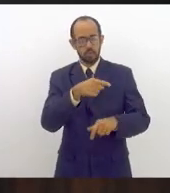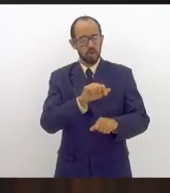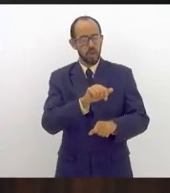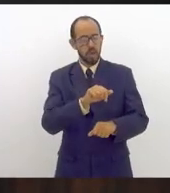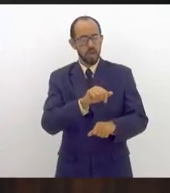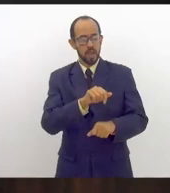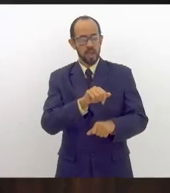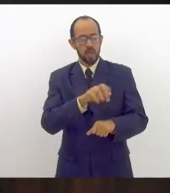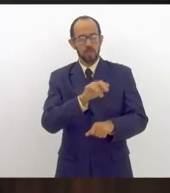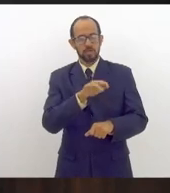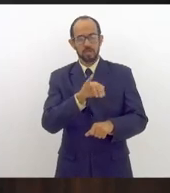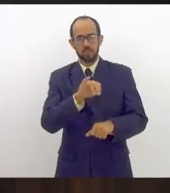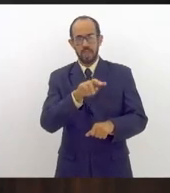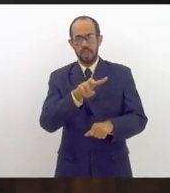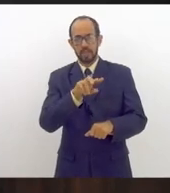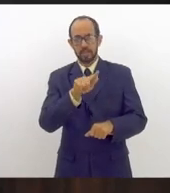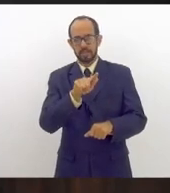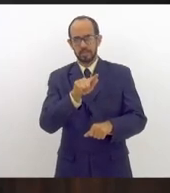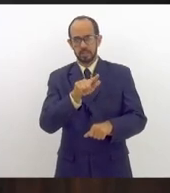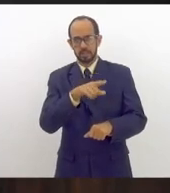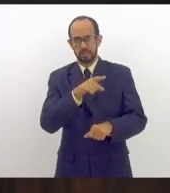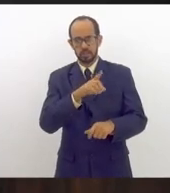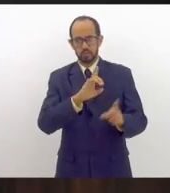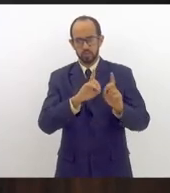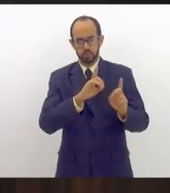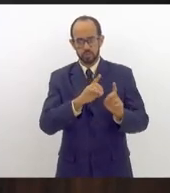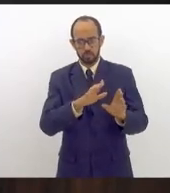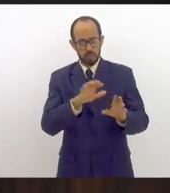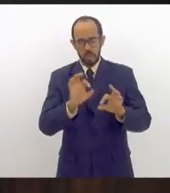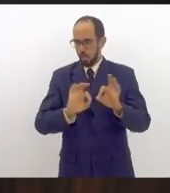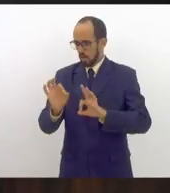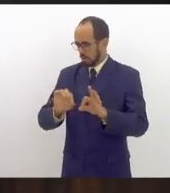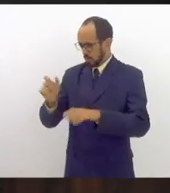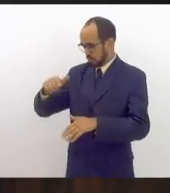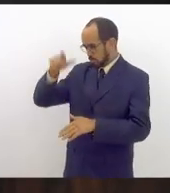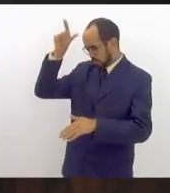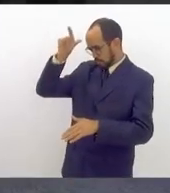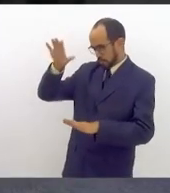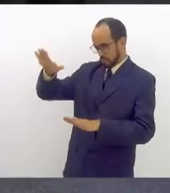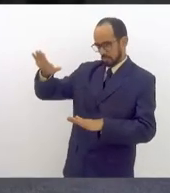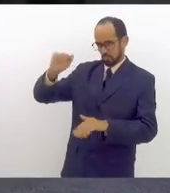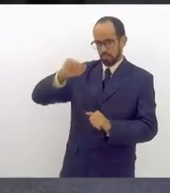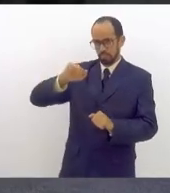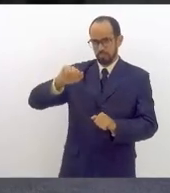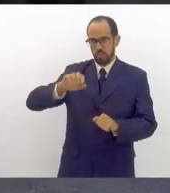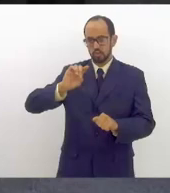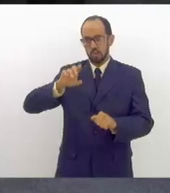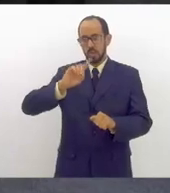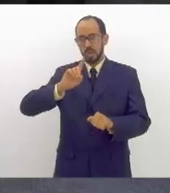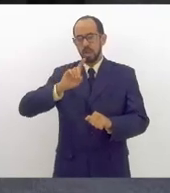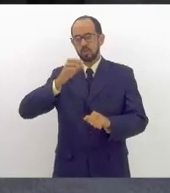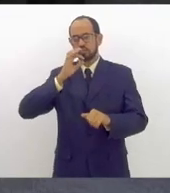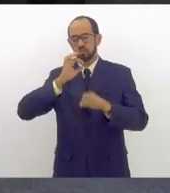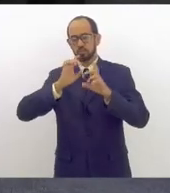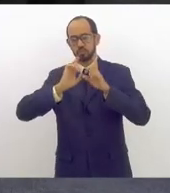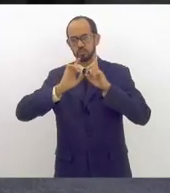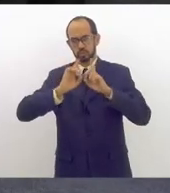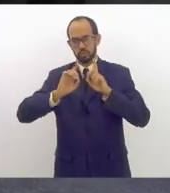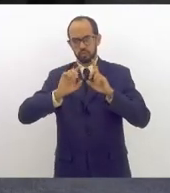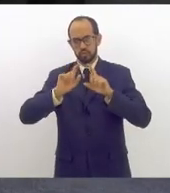Reis. Em discussão. Pela ordem, senhor presidente. Pela ordem, deputado Luiz. Só para não discutir a matéria, eu